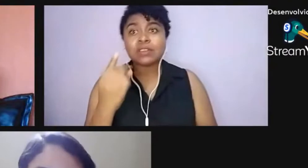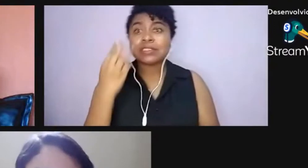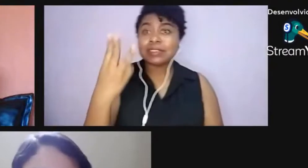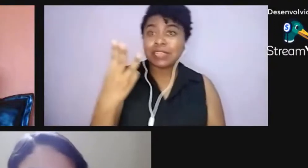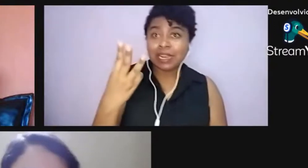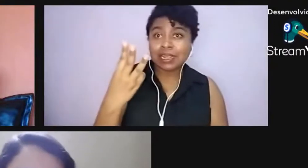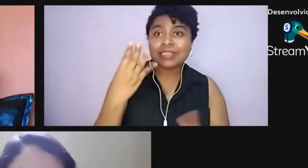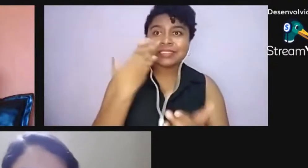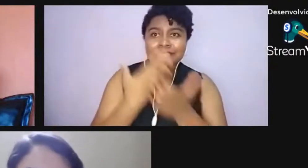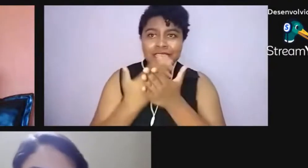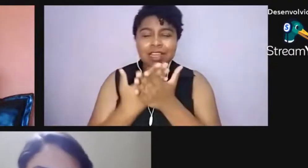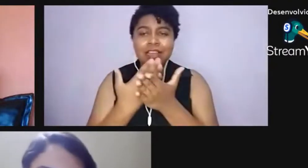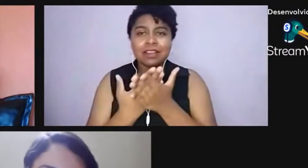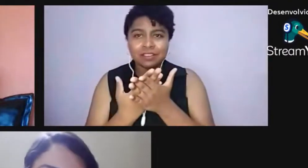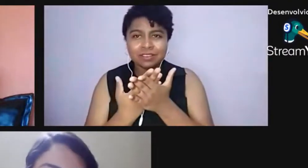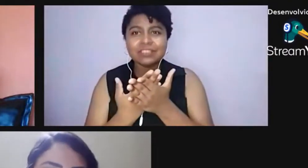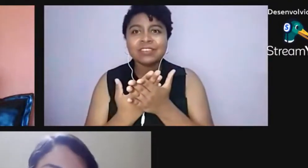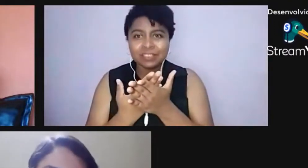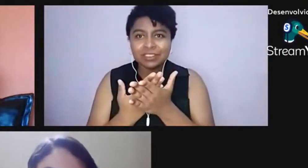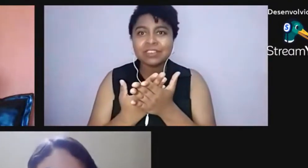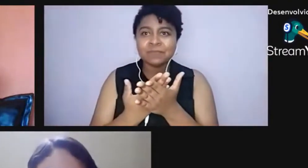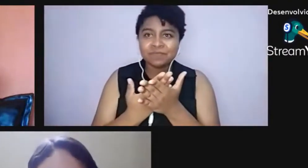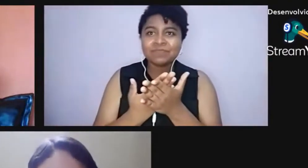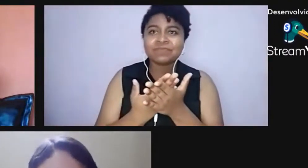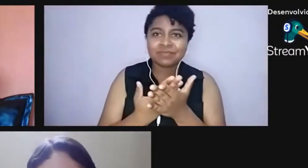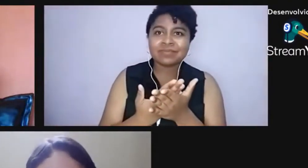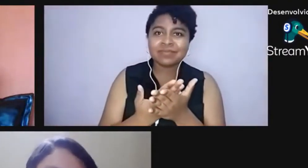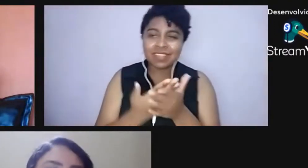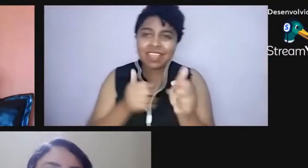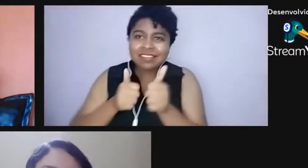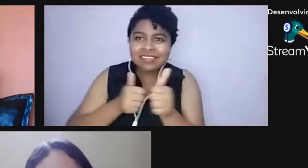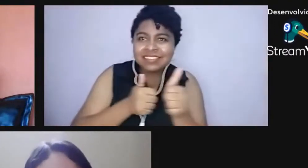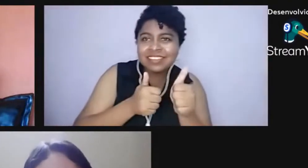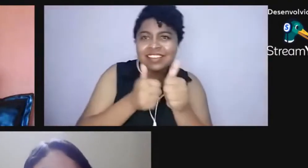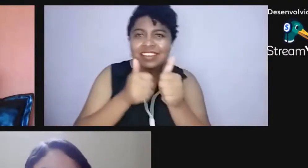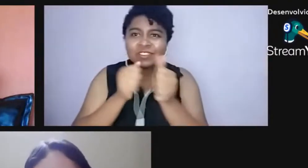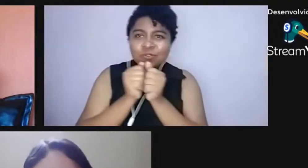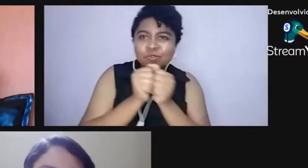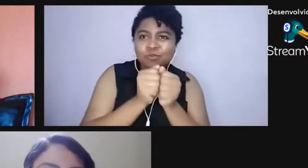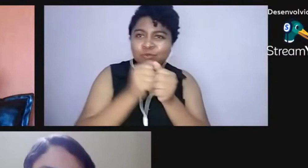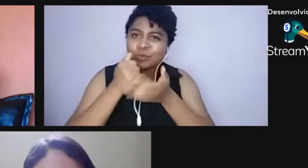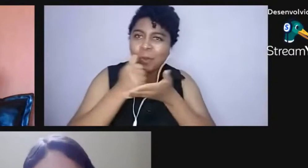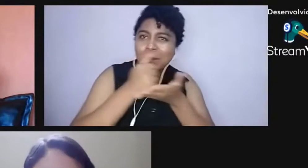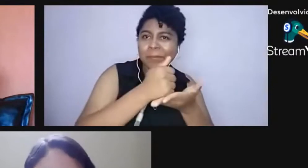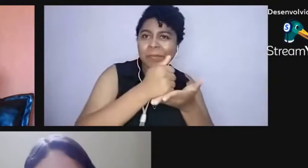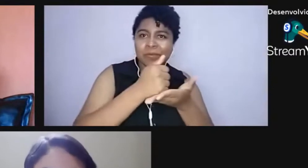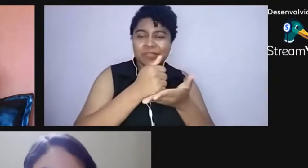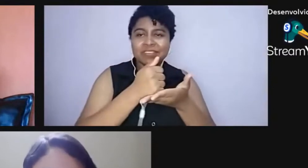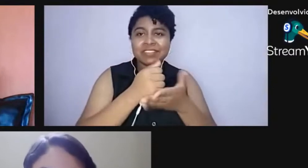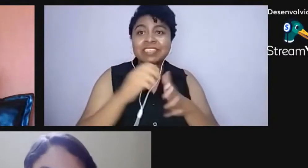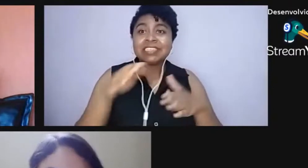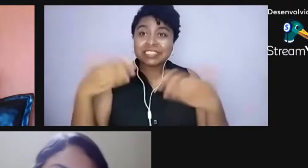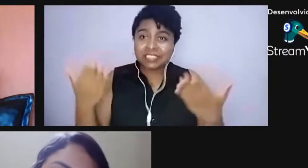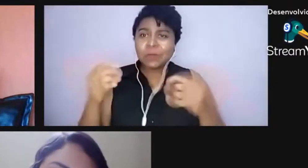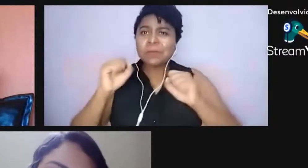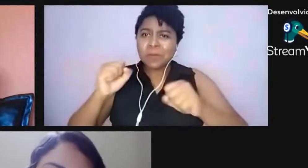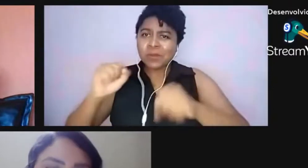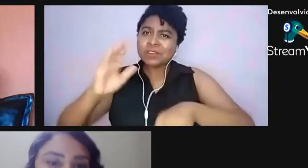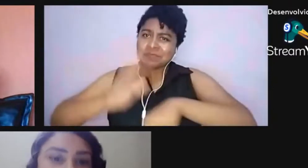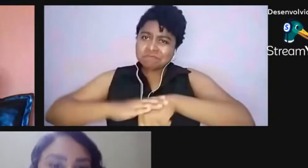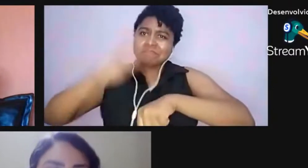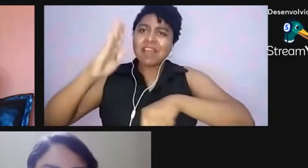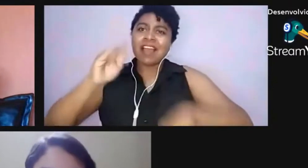meio que guiando um único personagem. Com isso, você poderia aumentar o número de estudantes